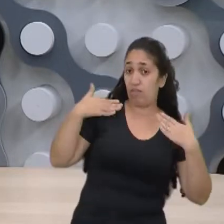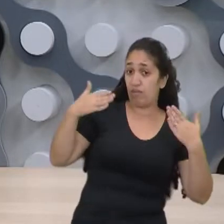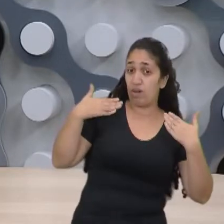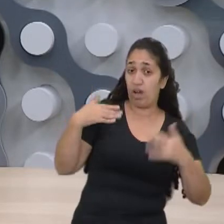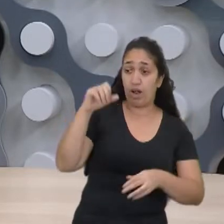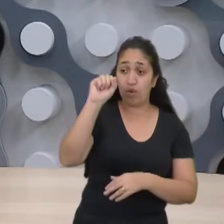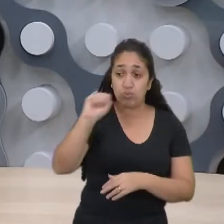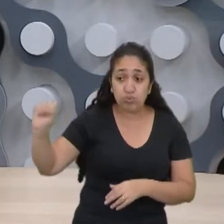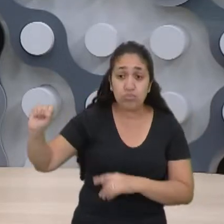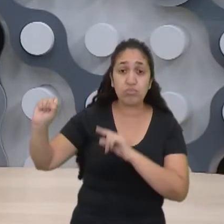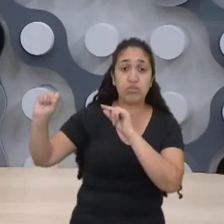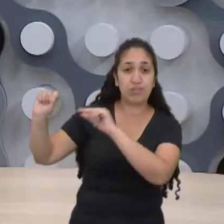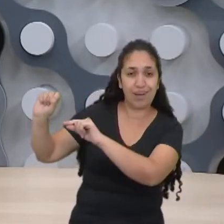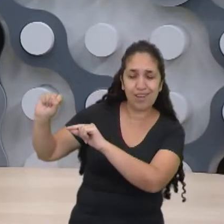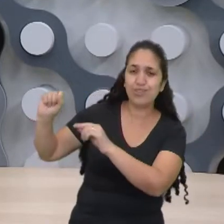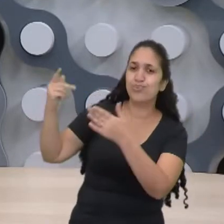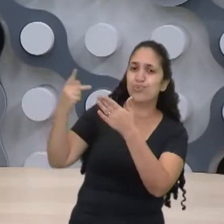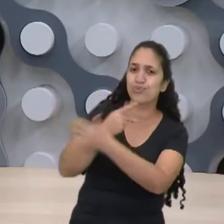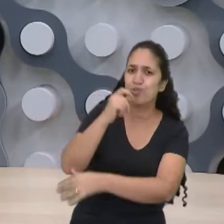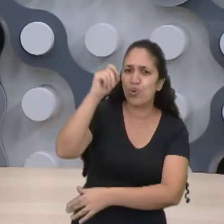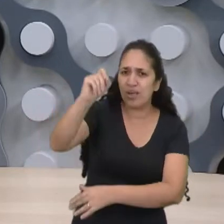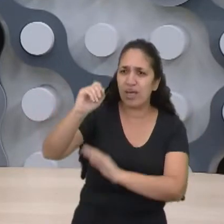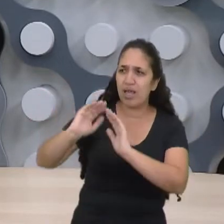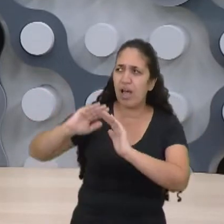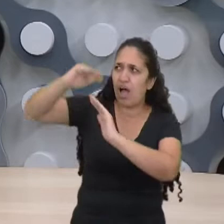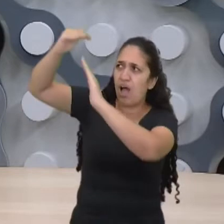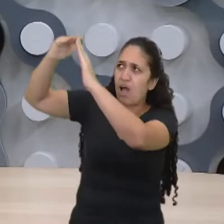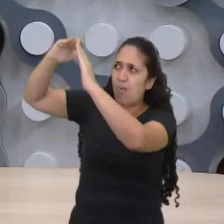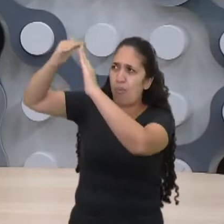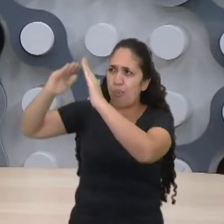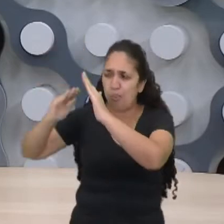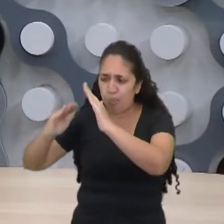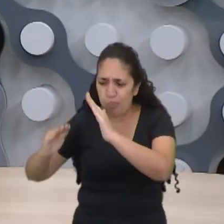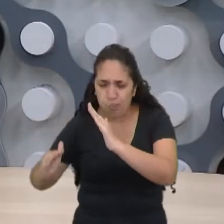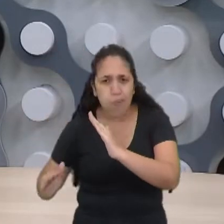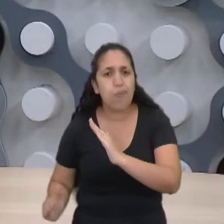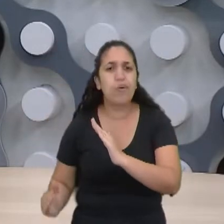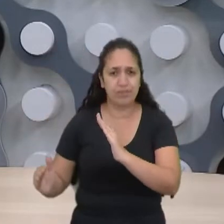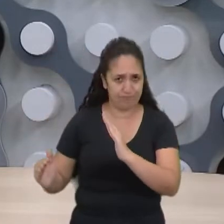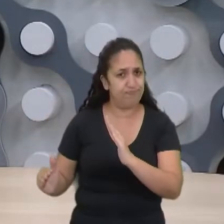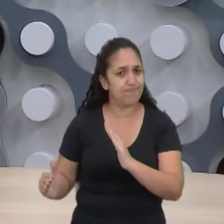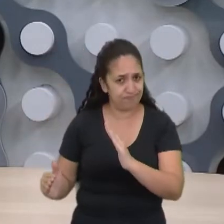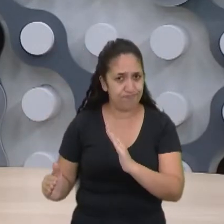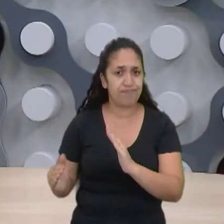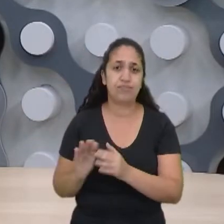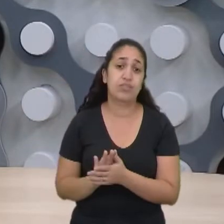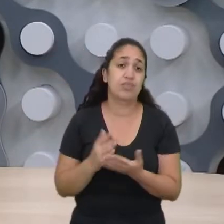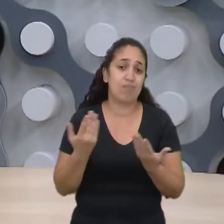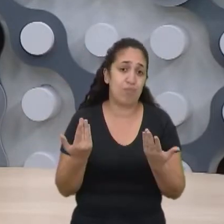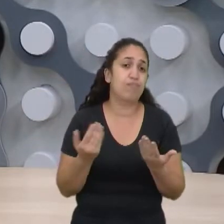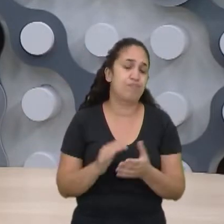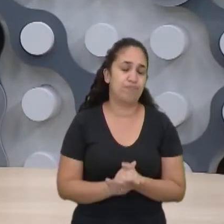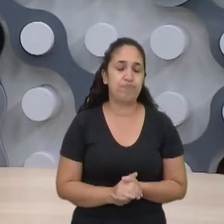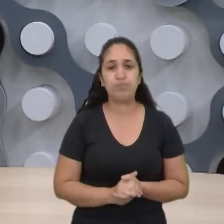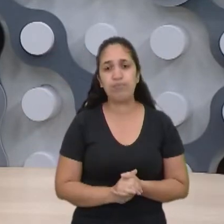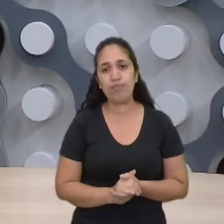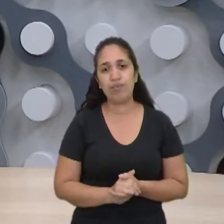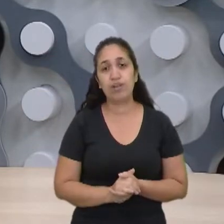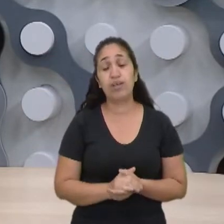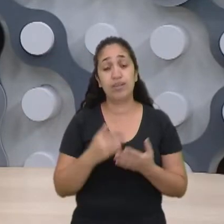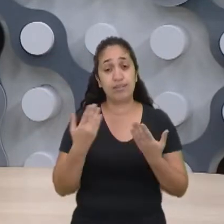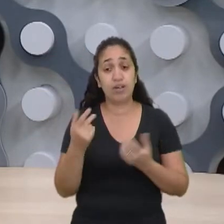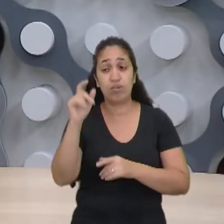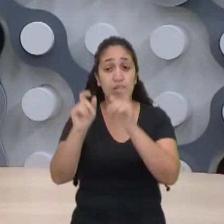Sudeste, ocasiona aí muitos desmoronamentos, aí, escorregamentos de terra em regiões de morro, né, na qual as